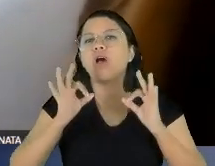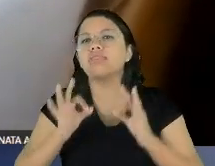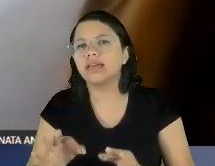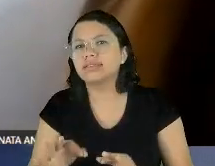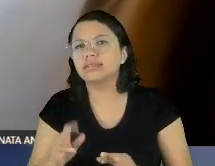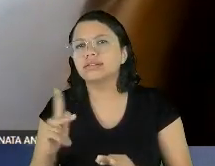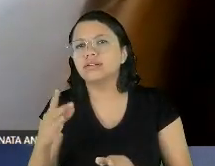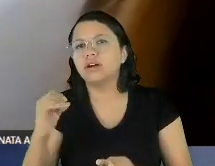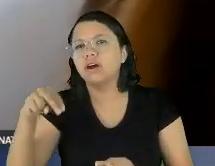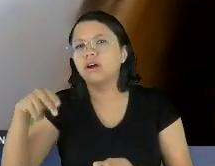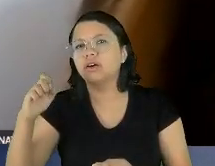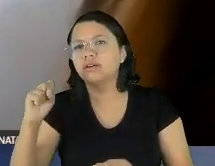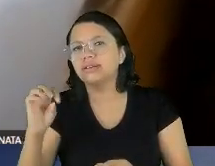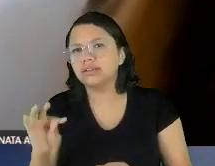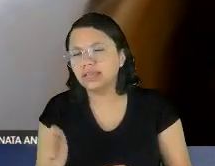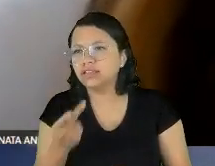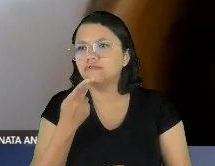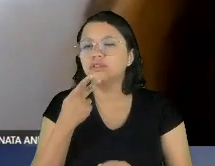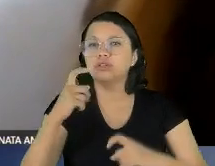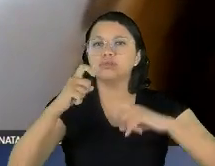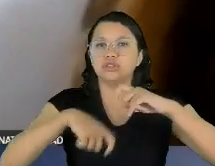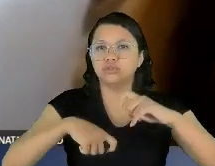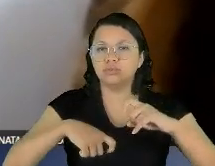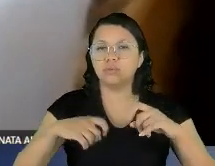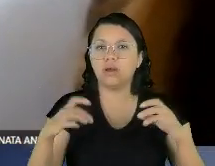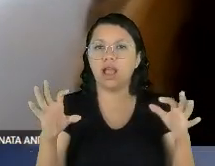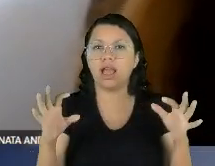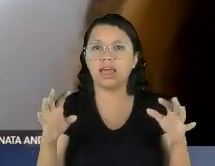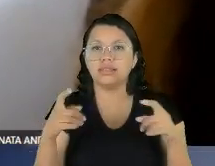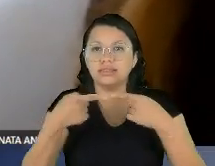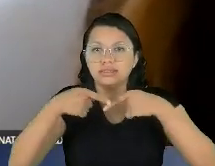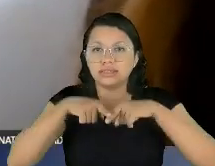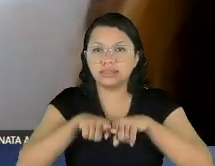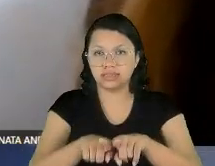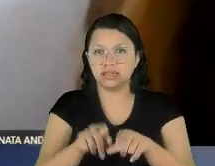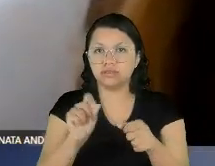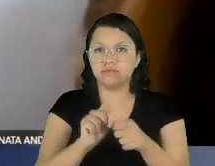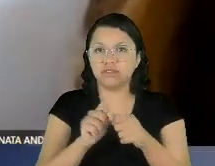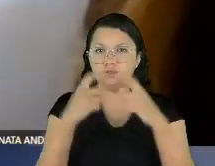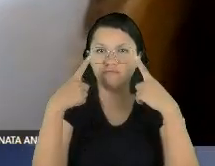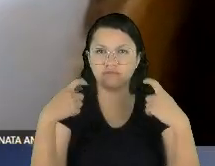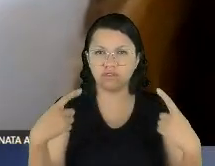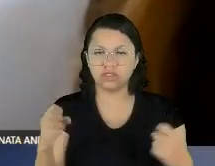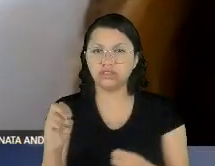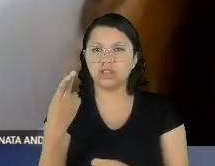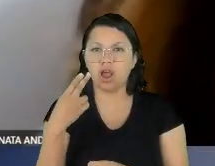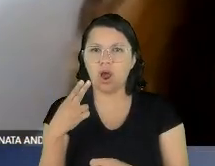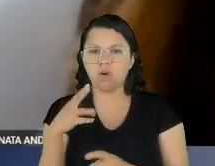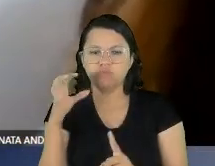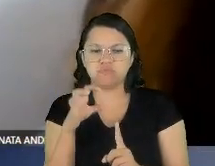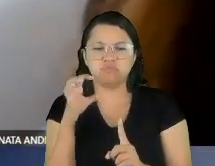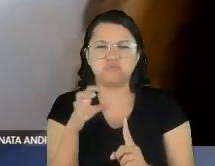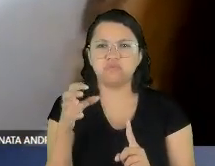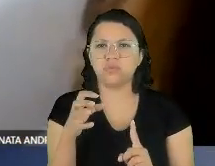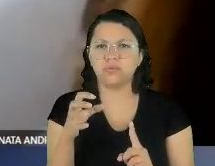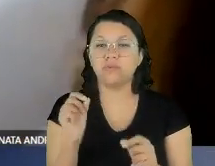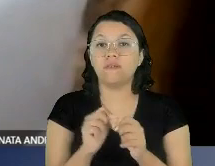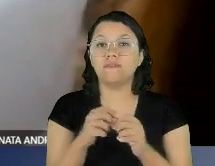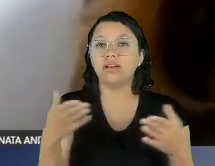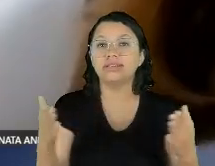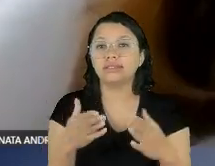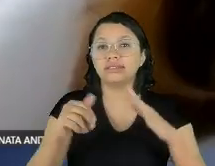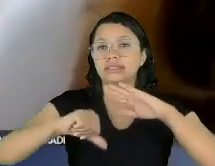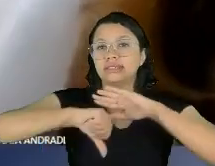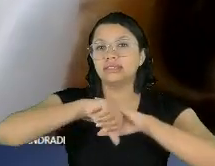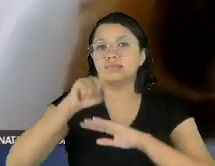honesta, definiu o estupro apenas como uma conjunção carnal realizada sob a violência ou grave ameaça, e categorizou esse